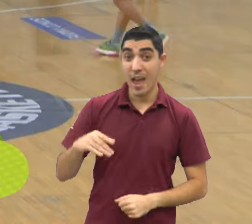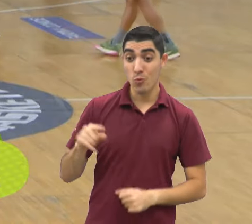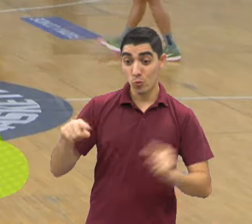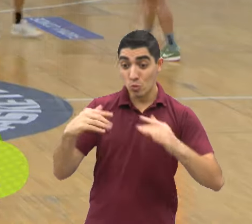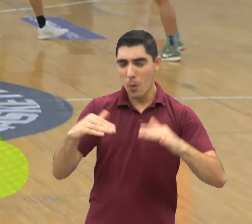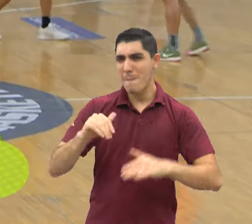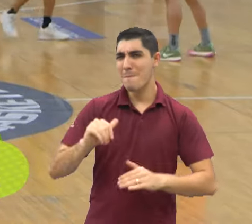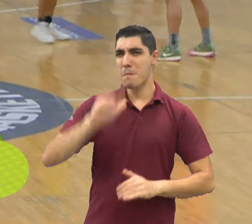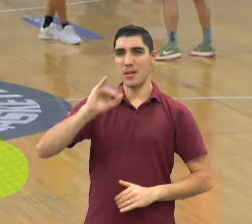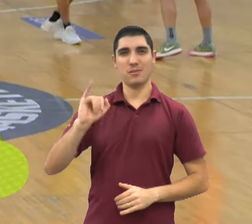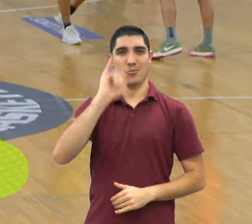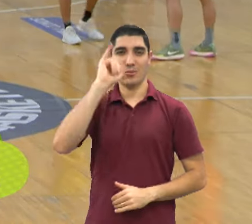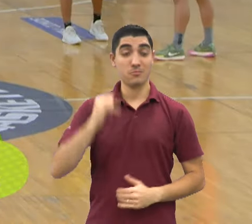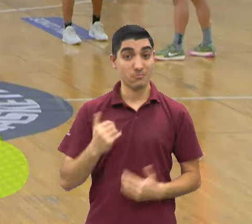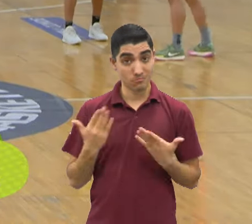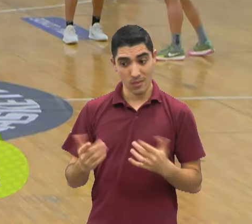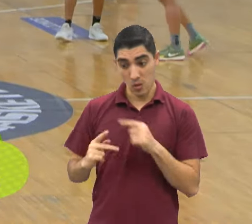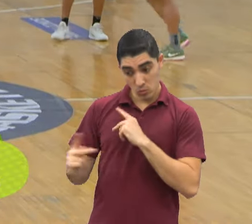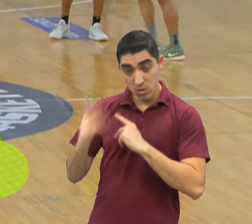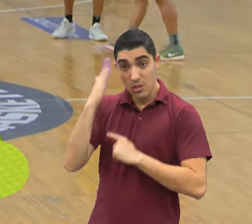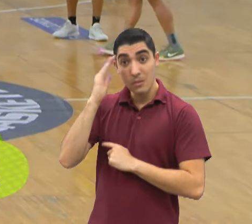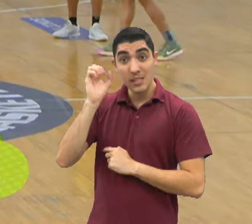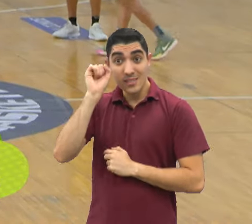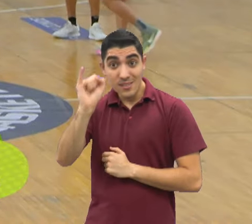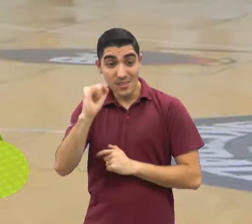Então o time sabe que vencer a primeira